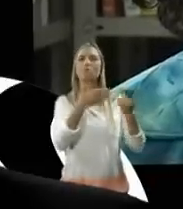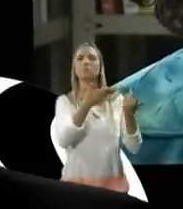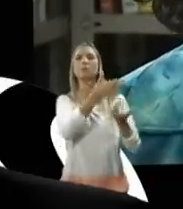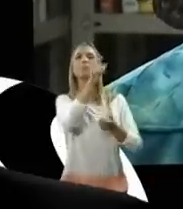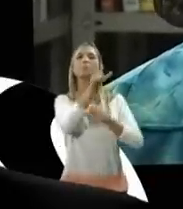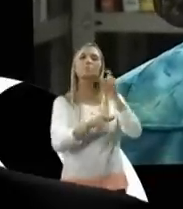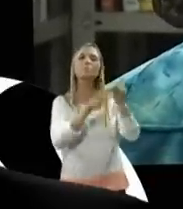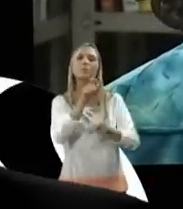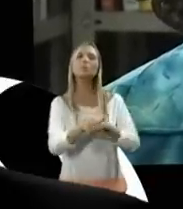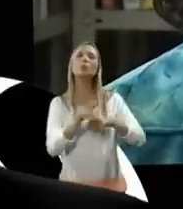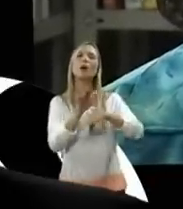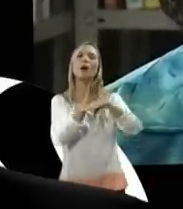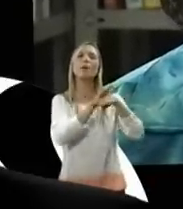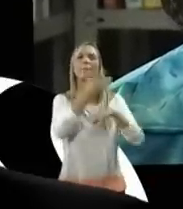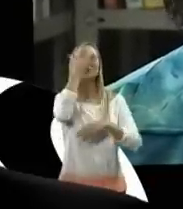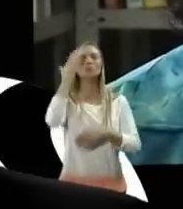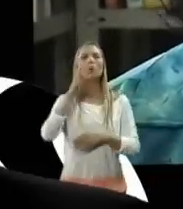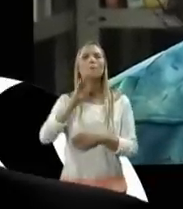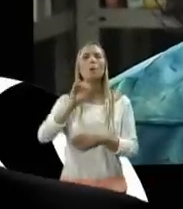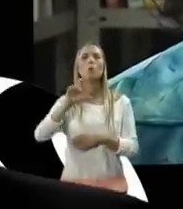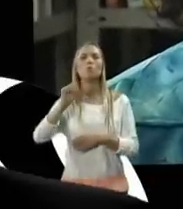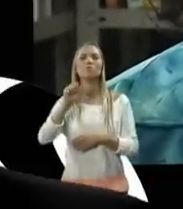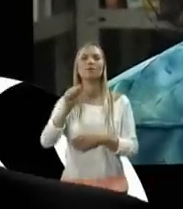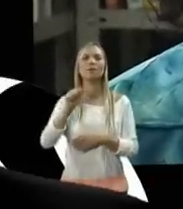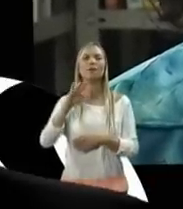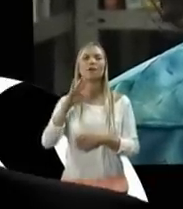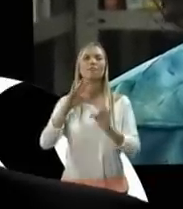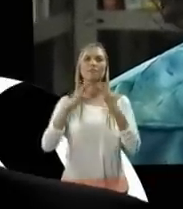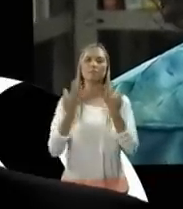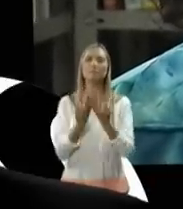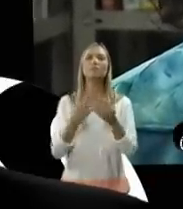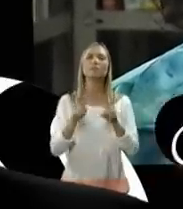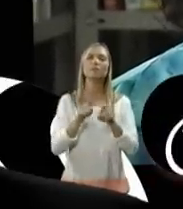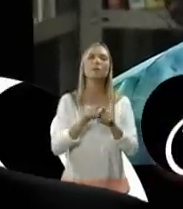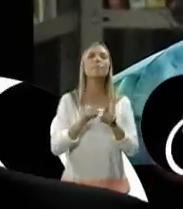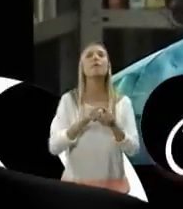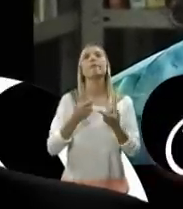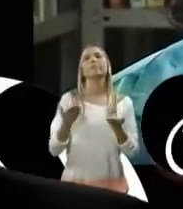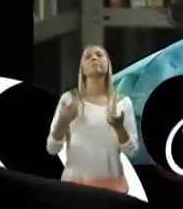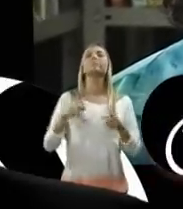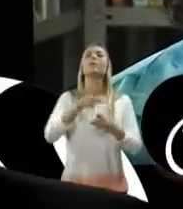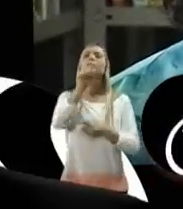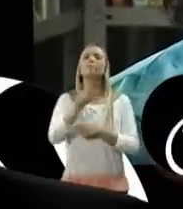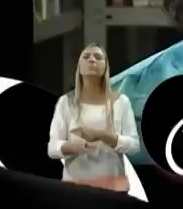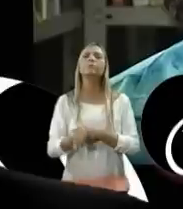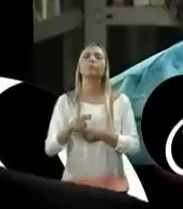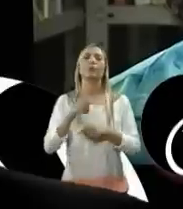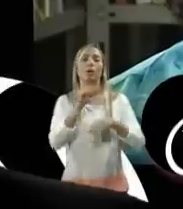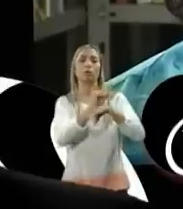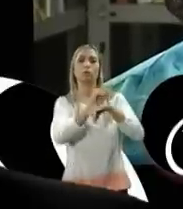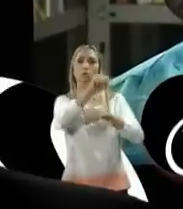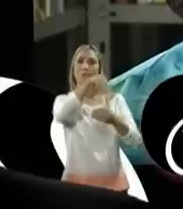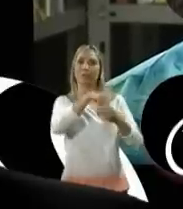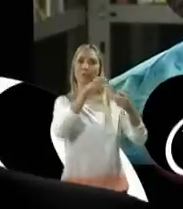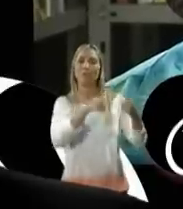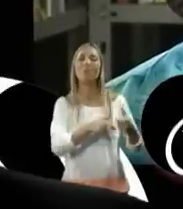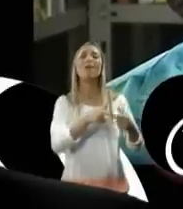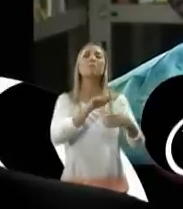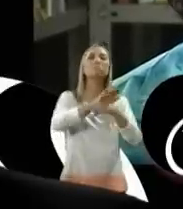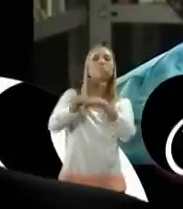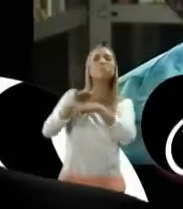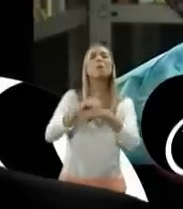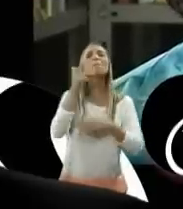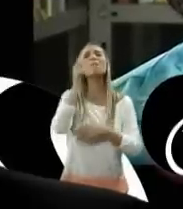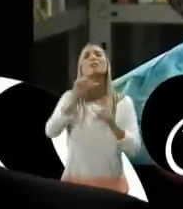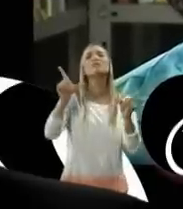os beneficiários do programa Bolsa Família. Os programas de transferência de renda são uma forma de reduzir